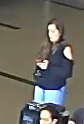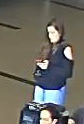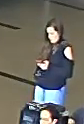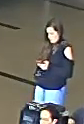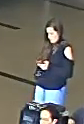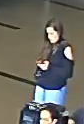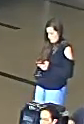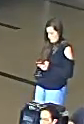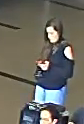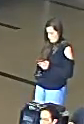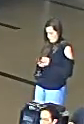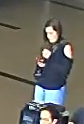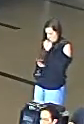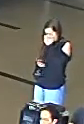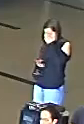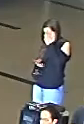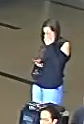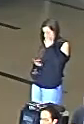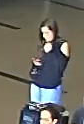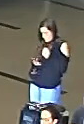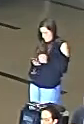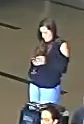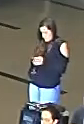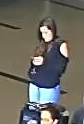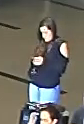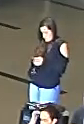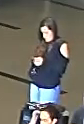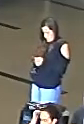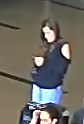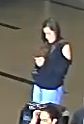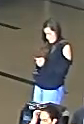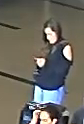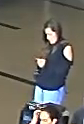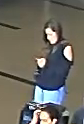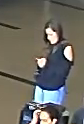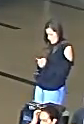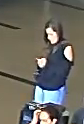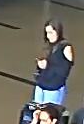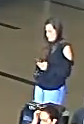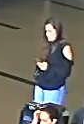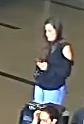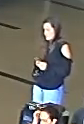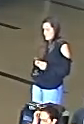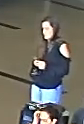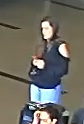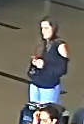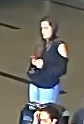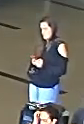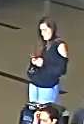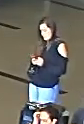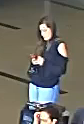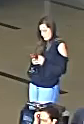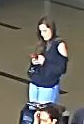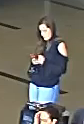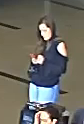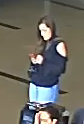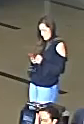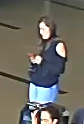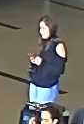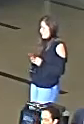célere essa essas audiências públicas então fique à vontade Tá ok para ter e Total